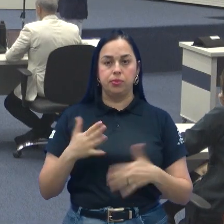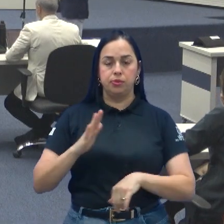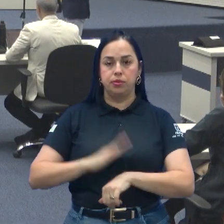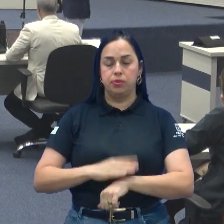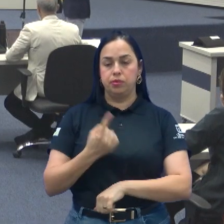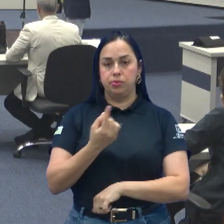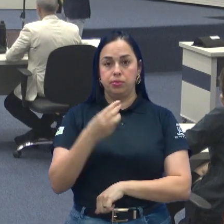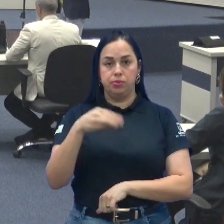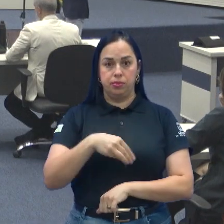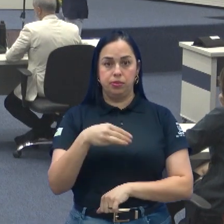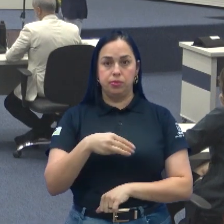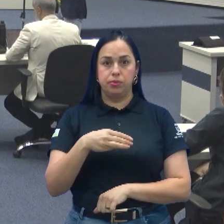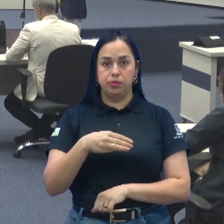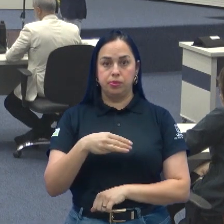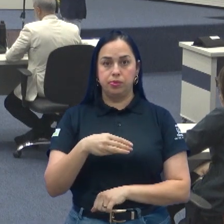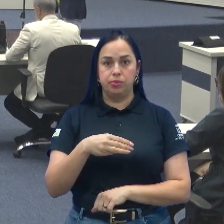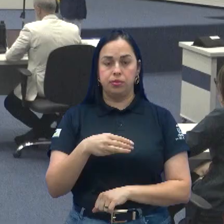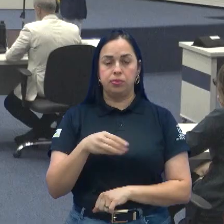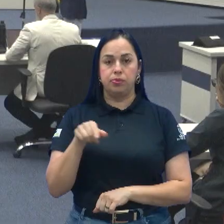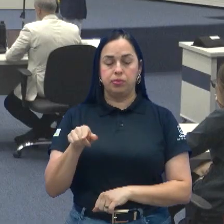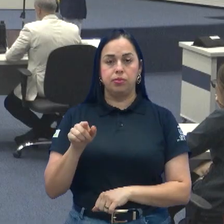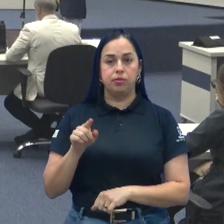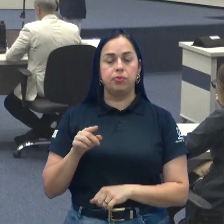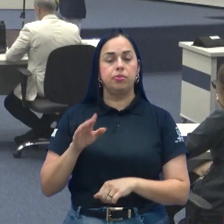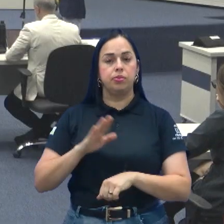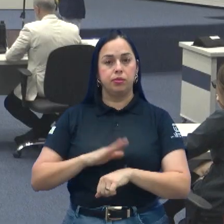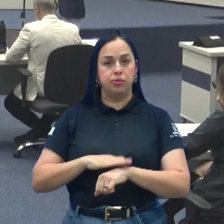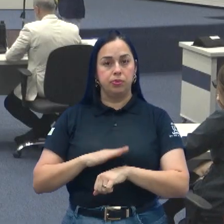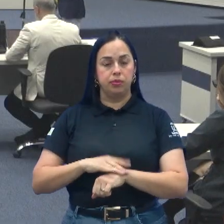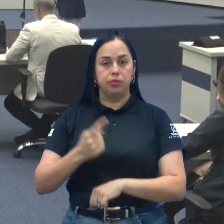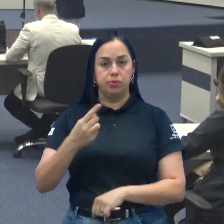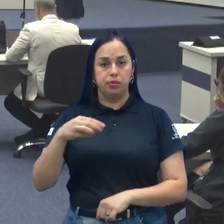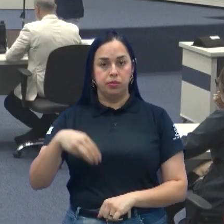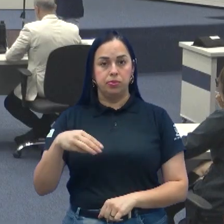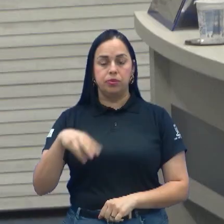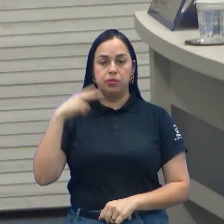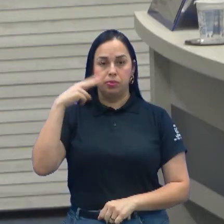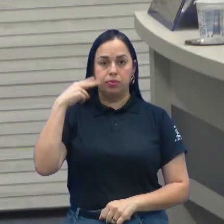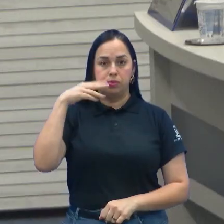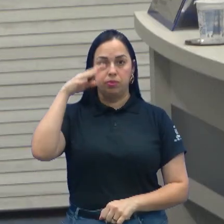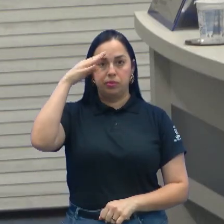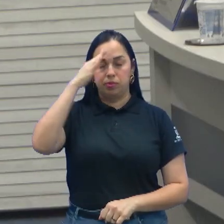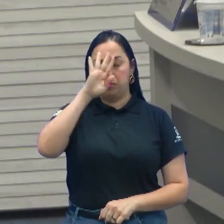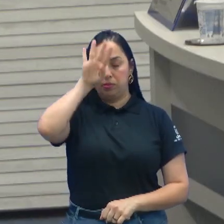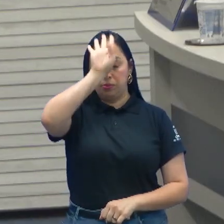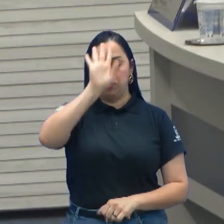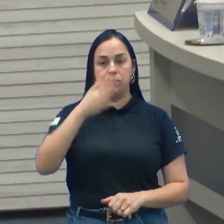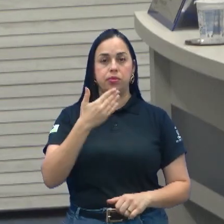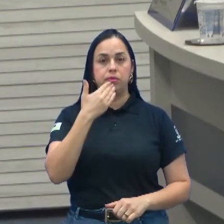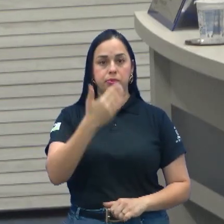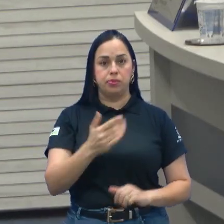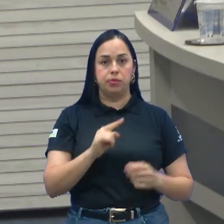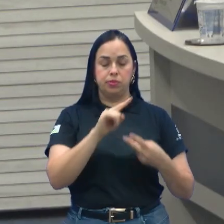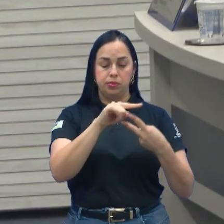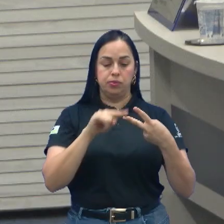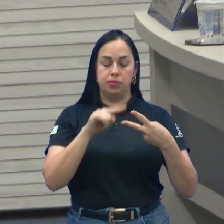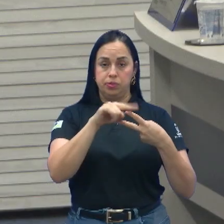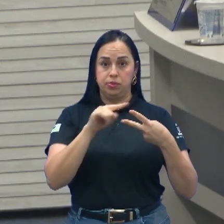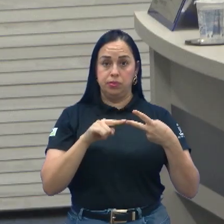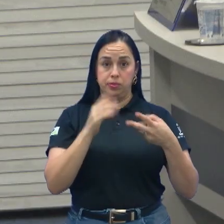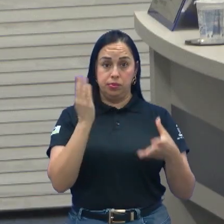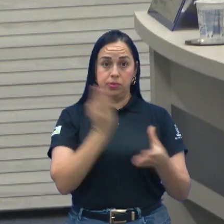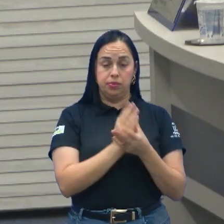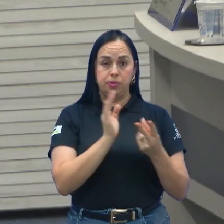minuto. Questão de ordem por tempo de 1 minuto, vereador Sena. Presidente, quero pedir destaque em 2 processos,